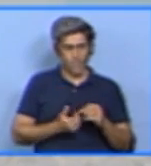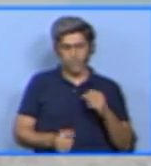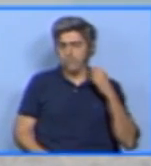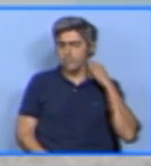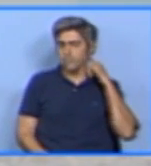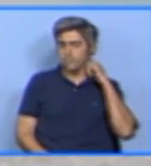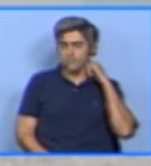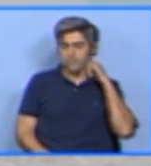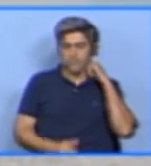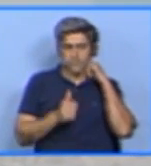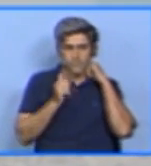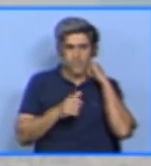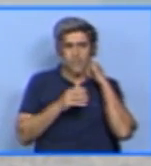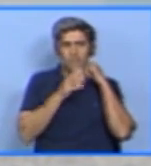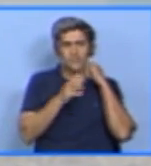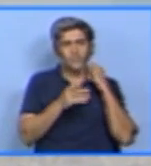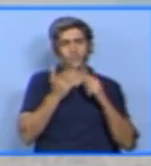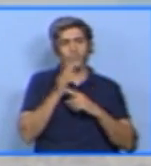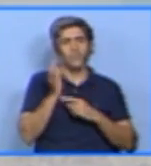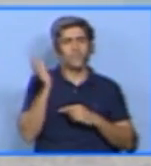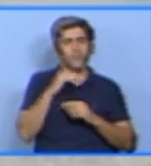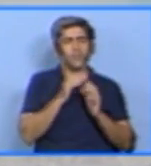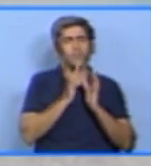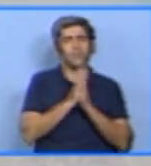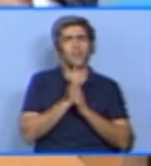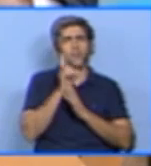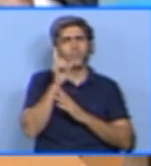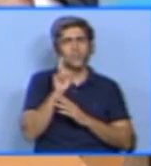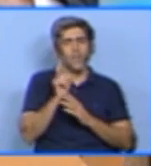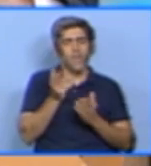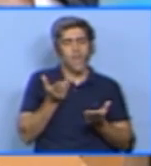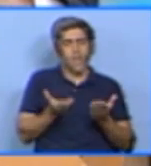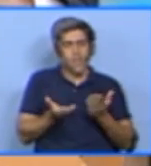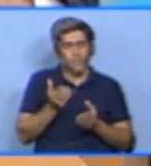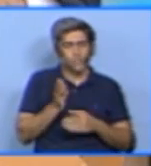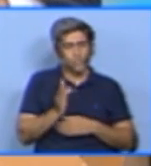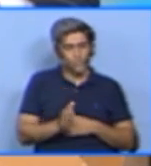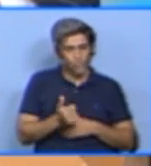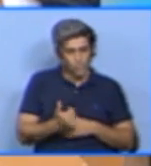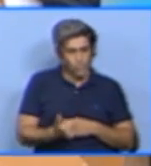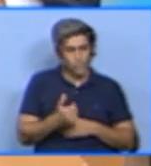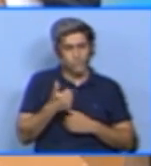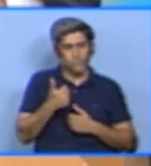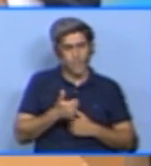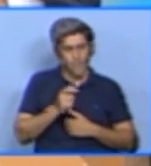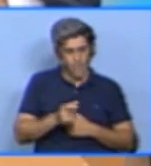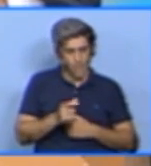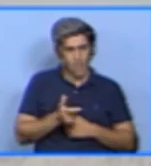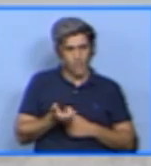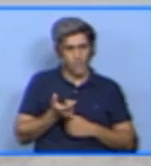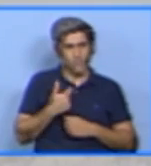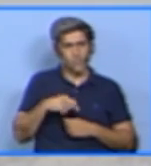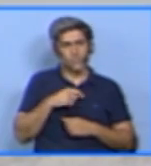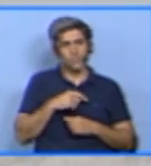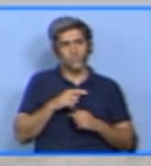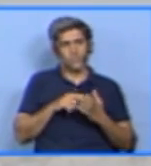nós, enfim, dizermos que aquilo que provém de Deus é o equilibrado, o justo, o bem, e da nossa